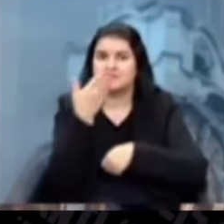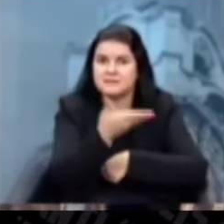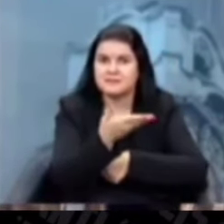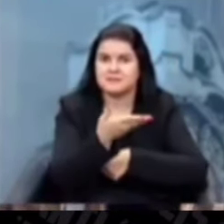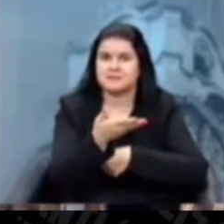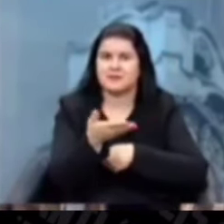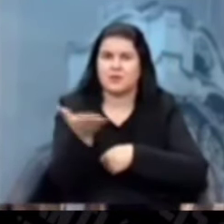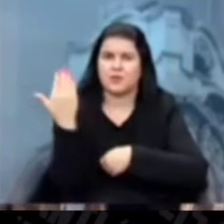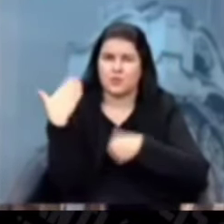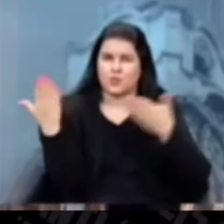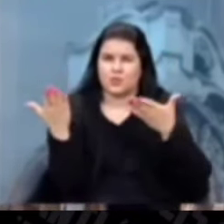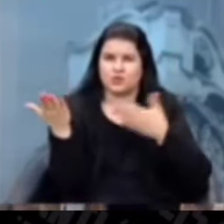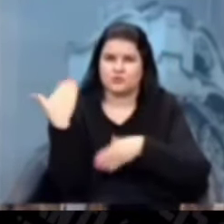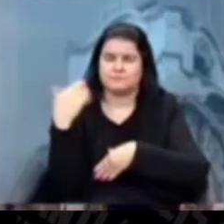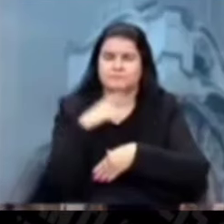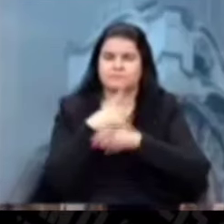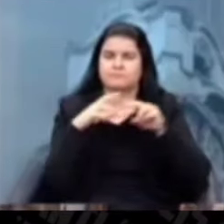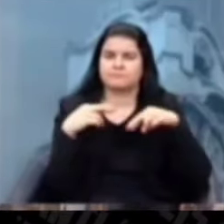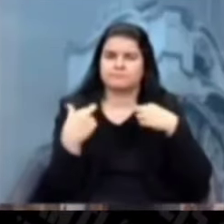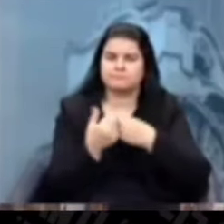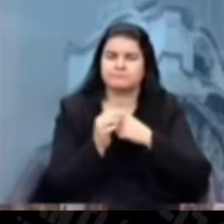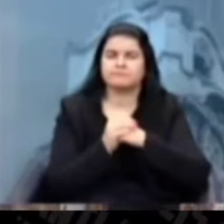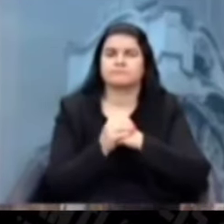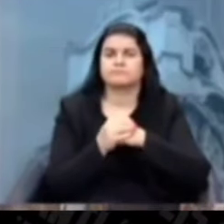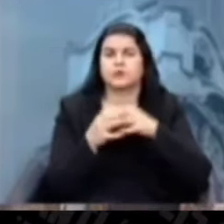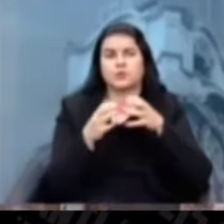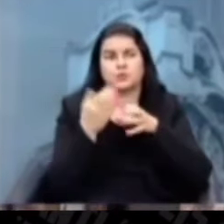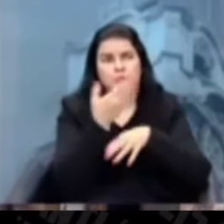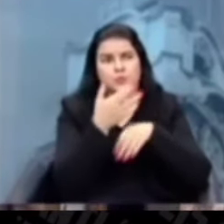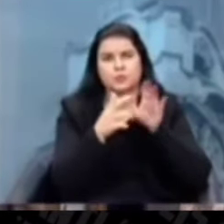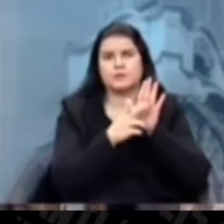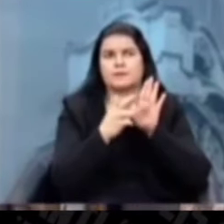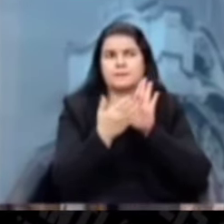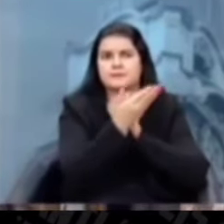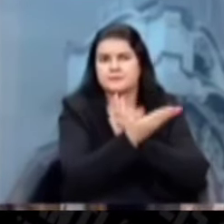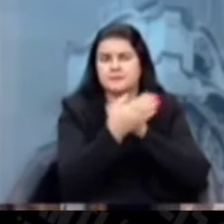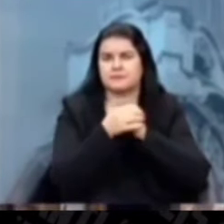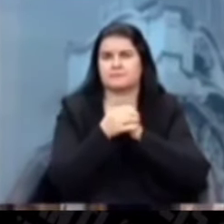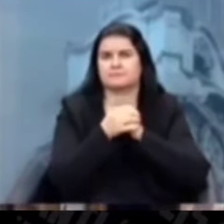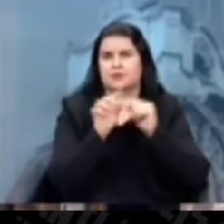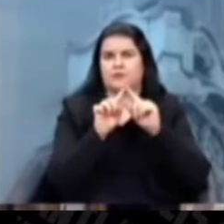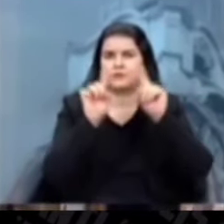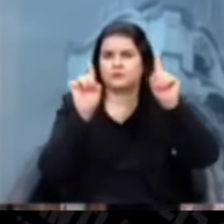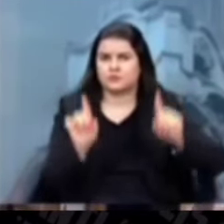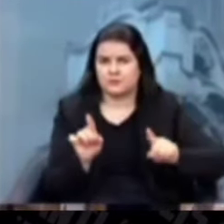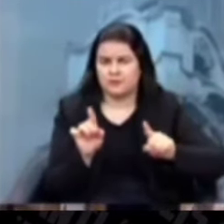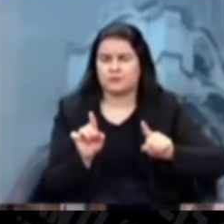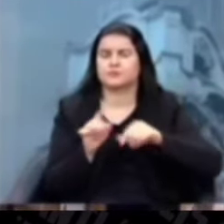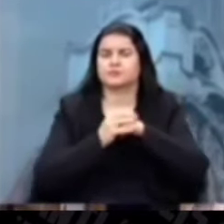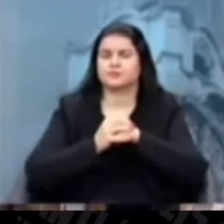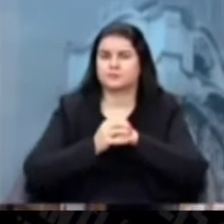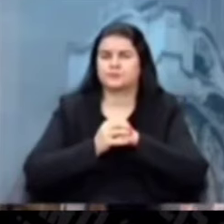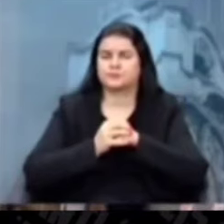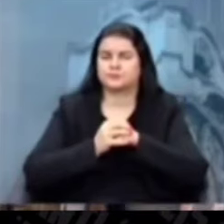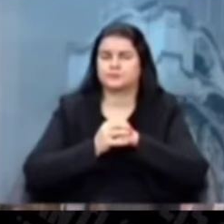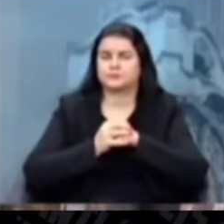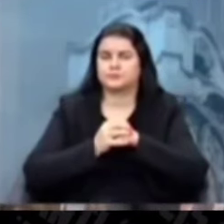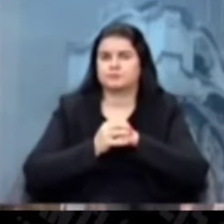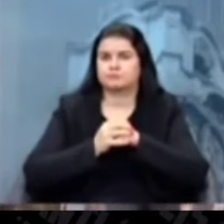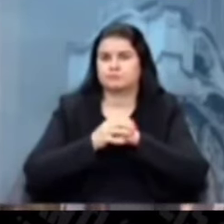hoje, tanto por representantes dos trabalhadores e trabalhadoras